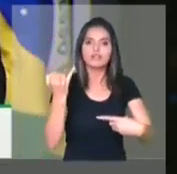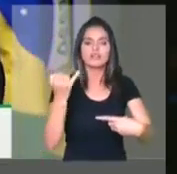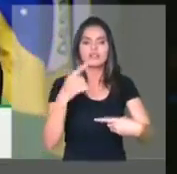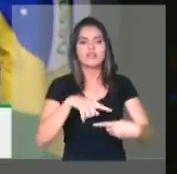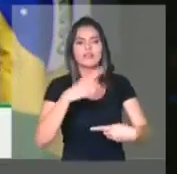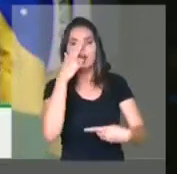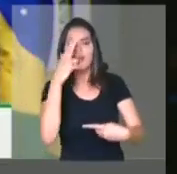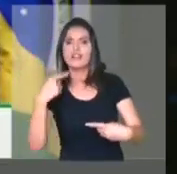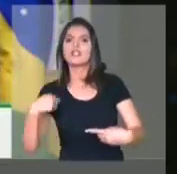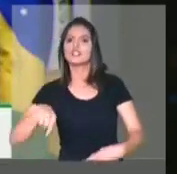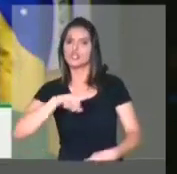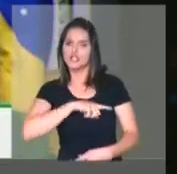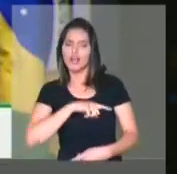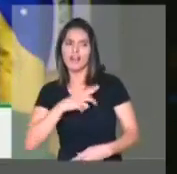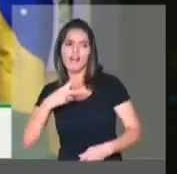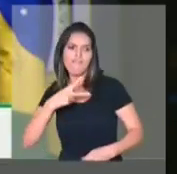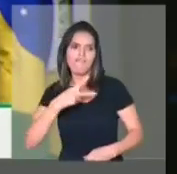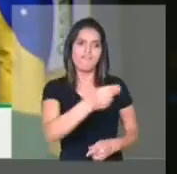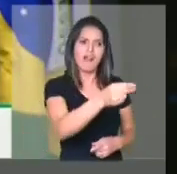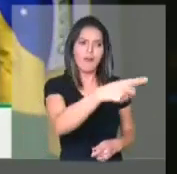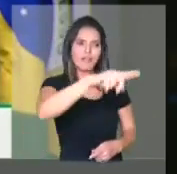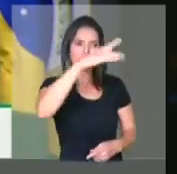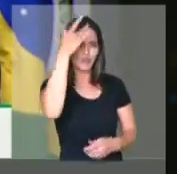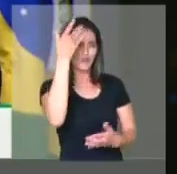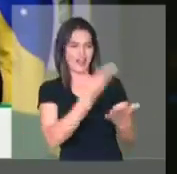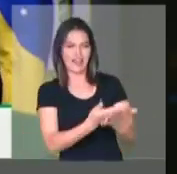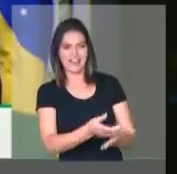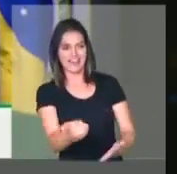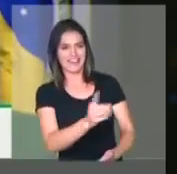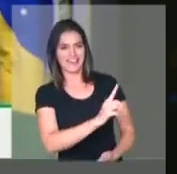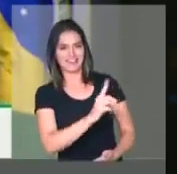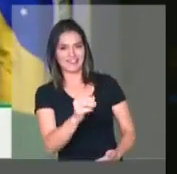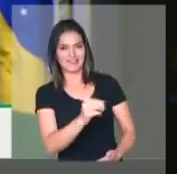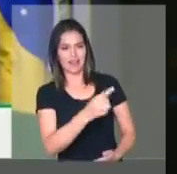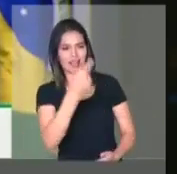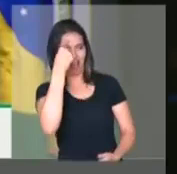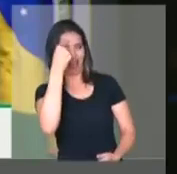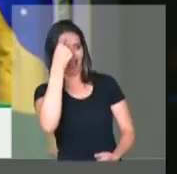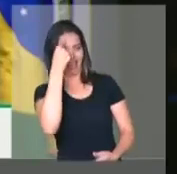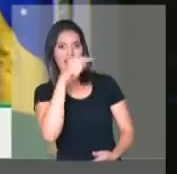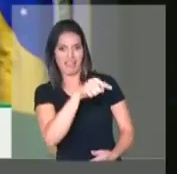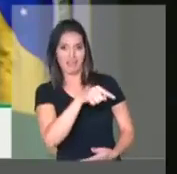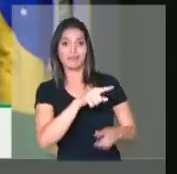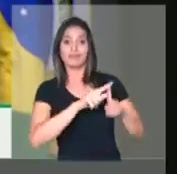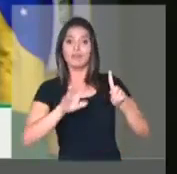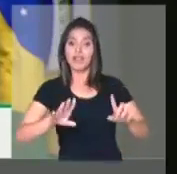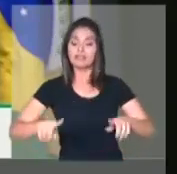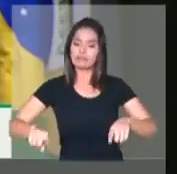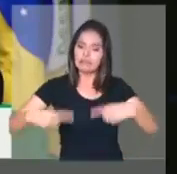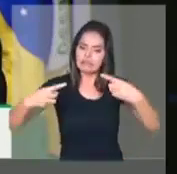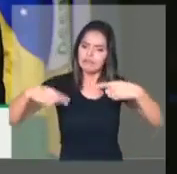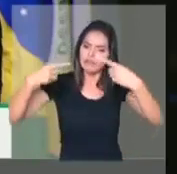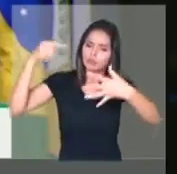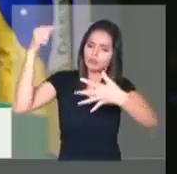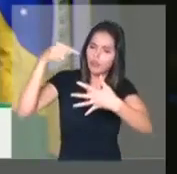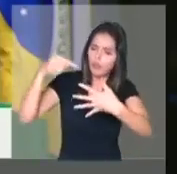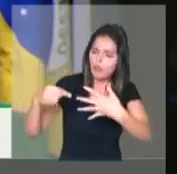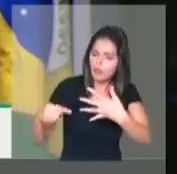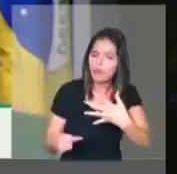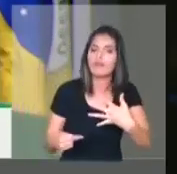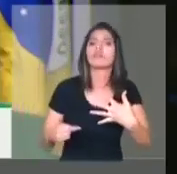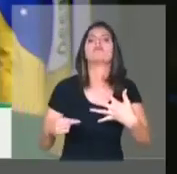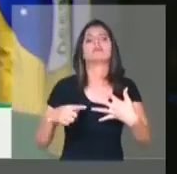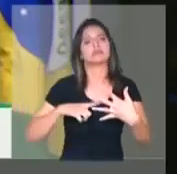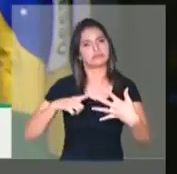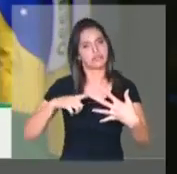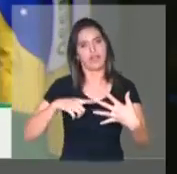pessimismo, na minha opinião. Mas muitos desafios ainda se colocam